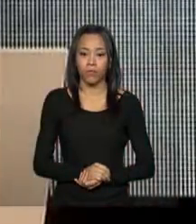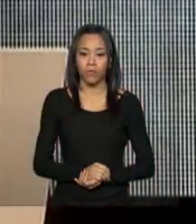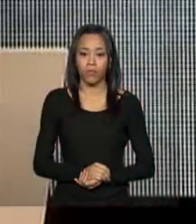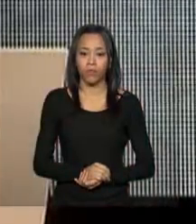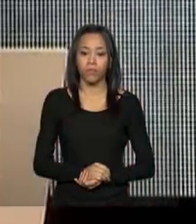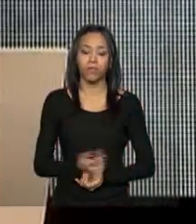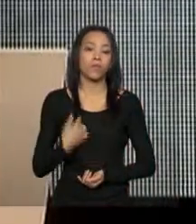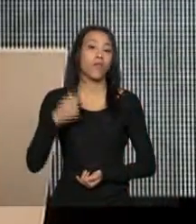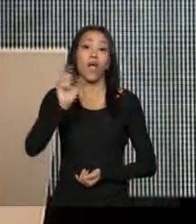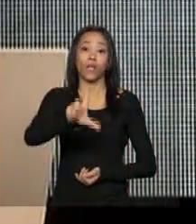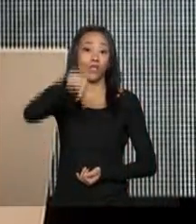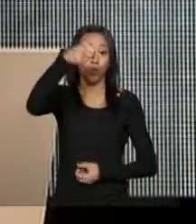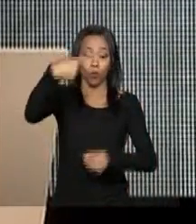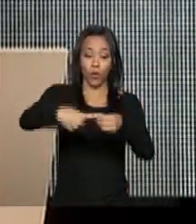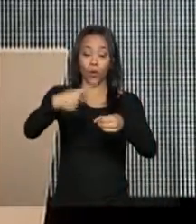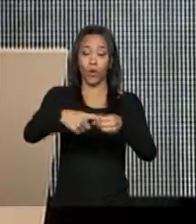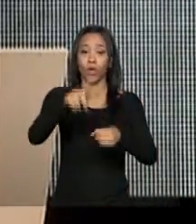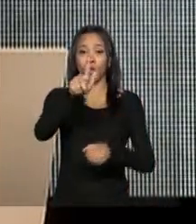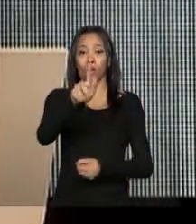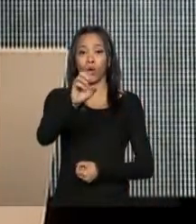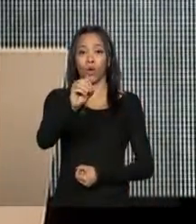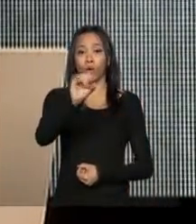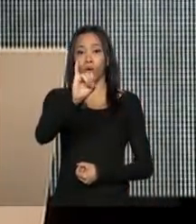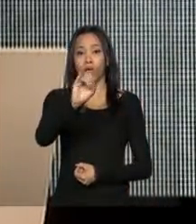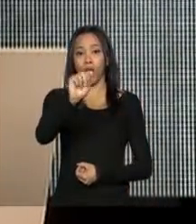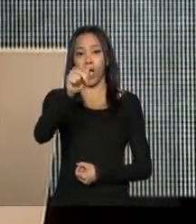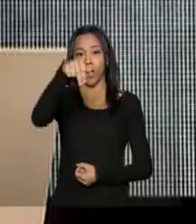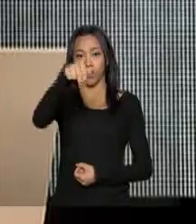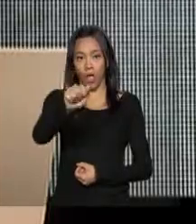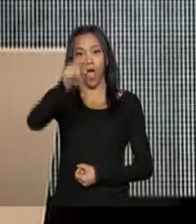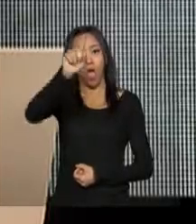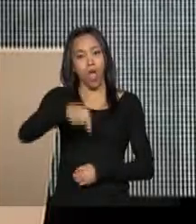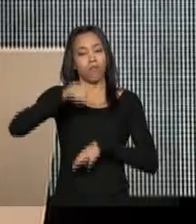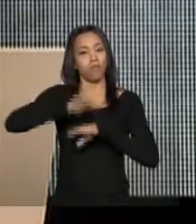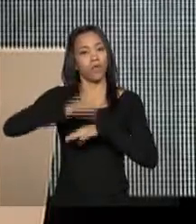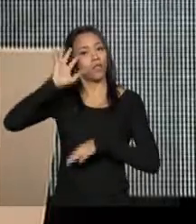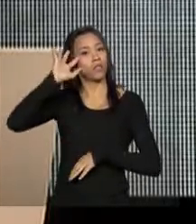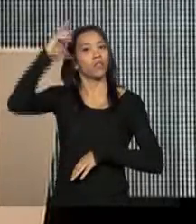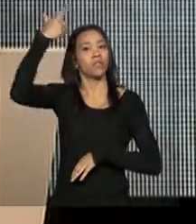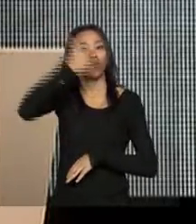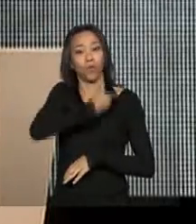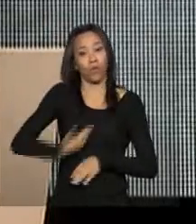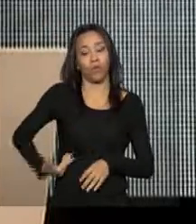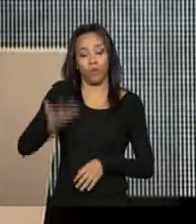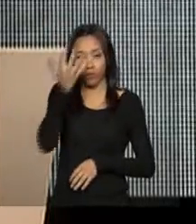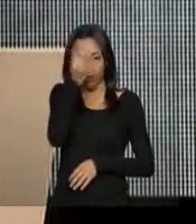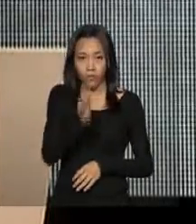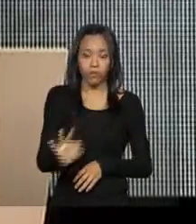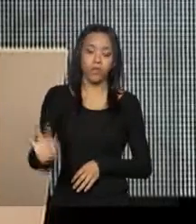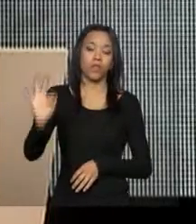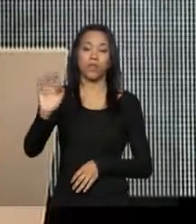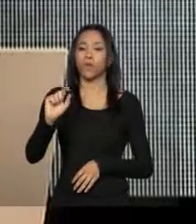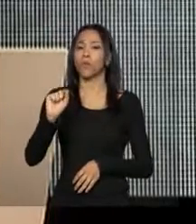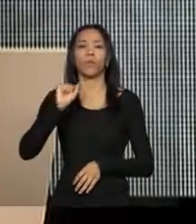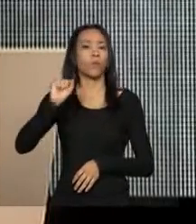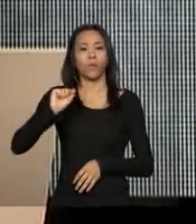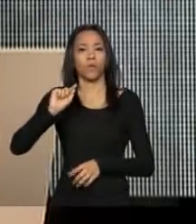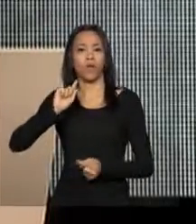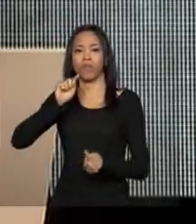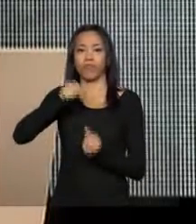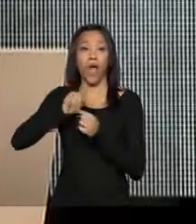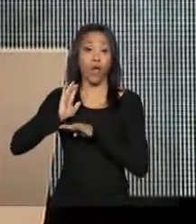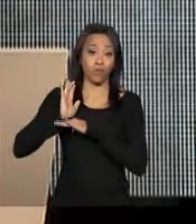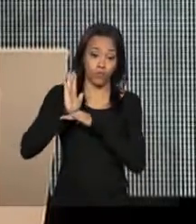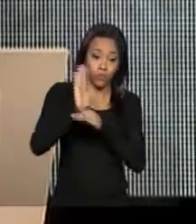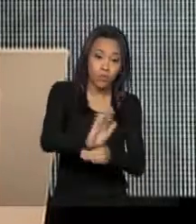A escolha de Goiânia decorre também de uma decisão clara do governo federal de ajuda